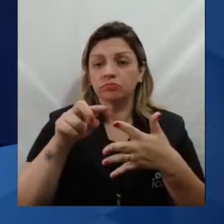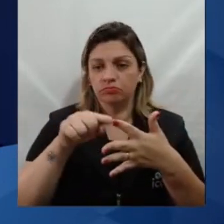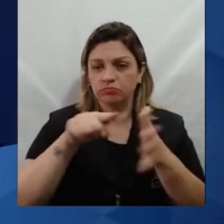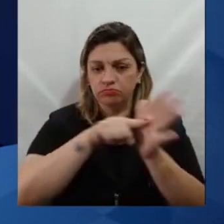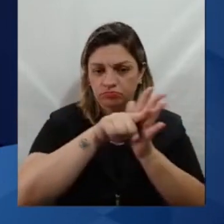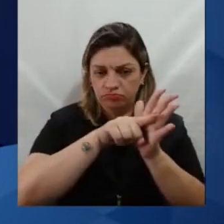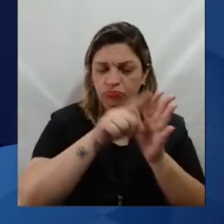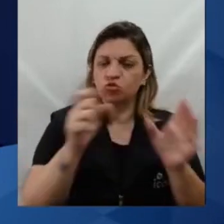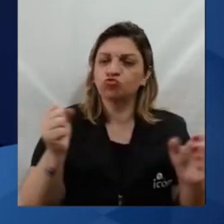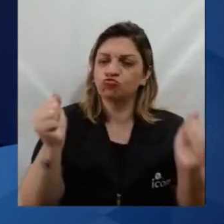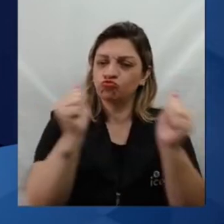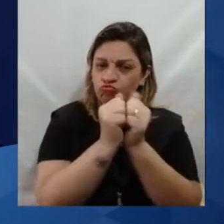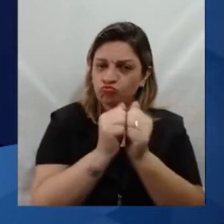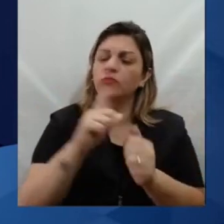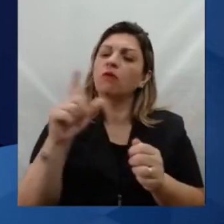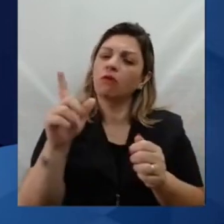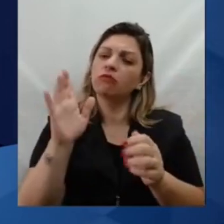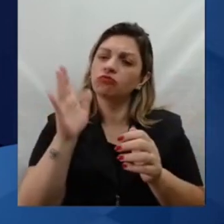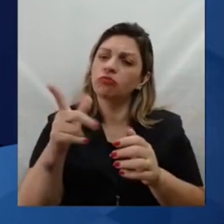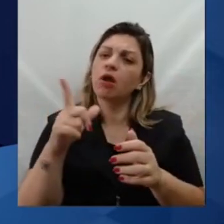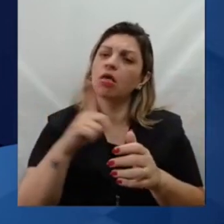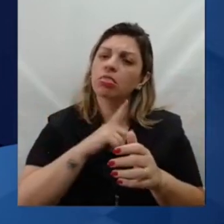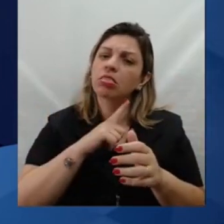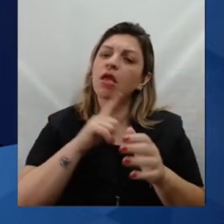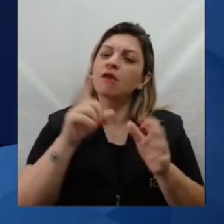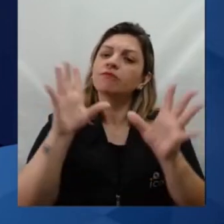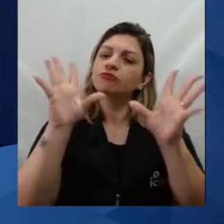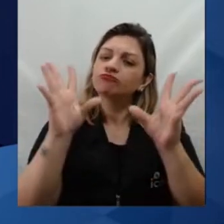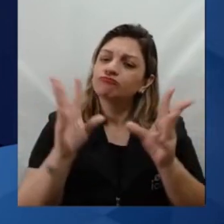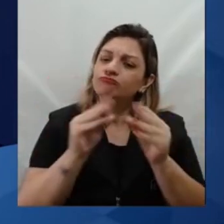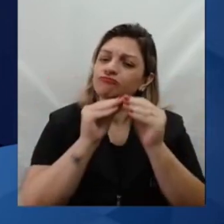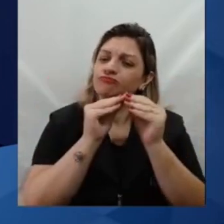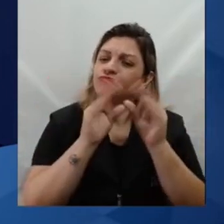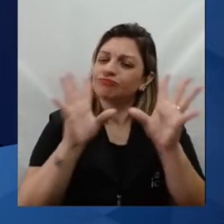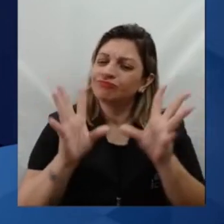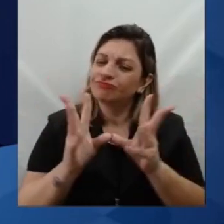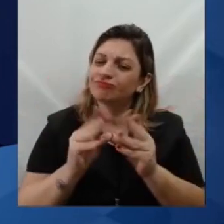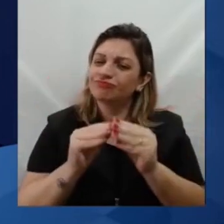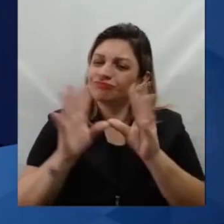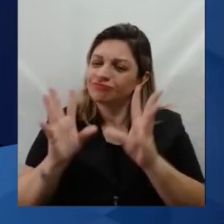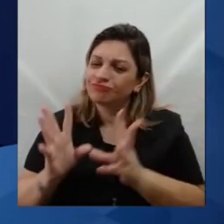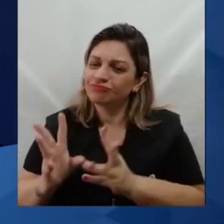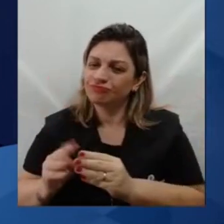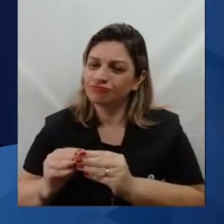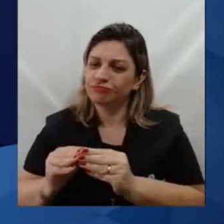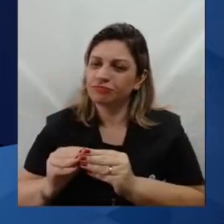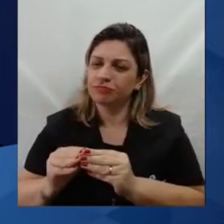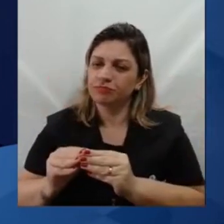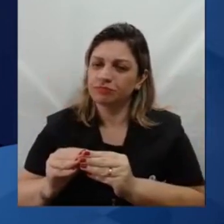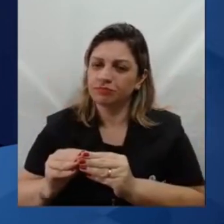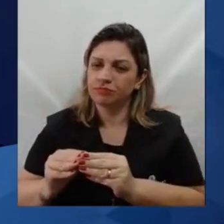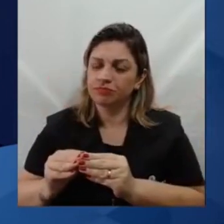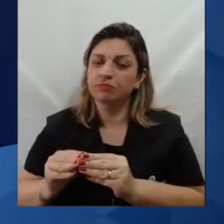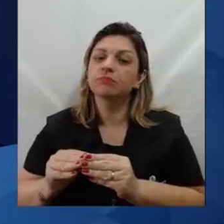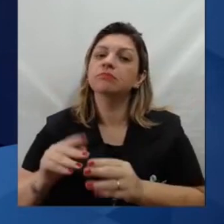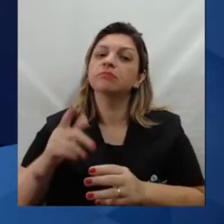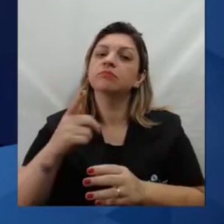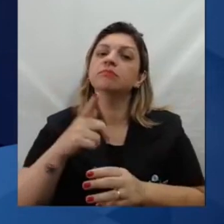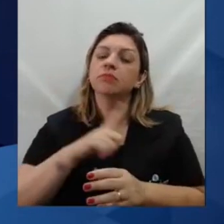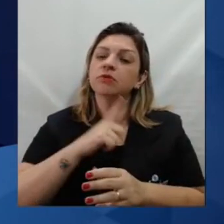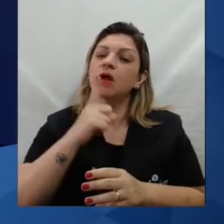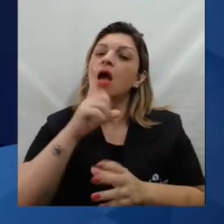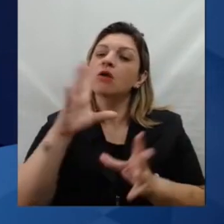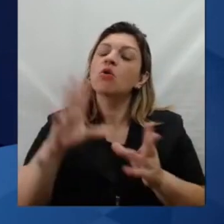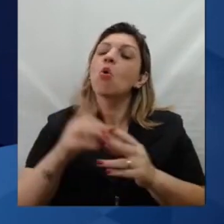eles realizaram sínteses eles realizaram discussões a fim de realizar uma única síntese. E no